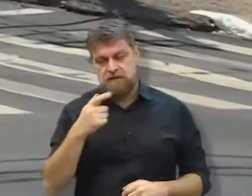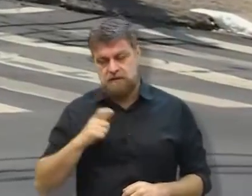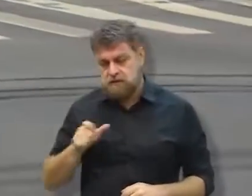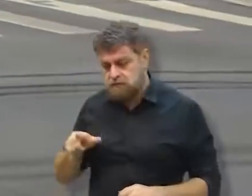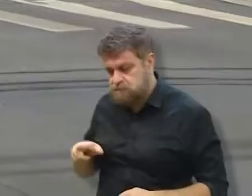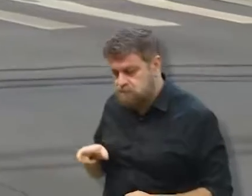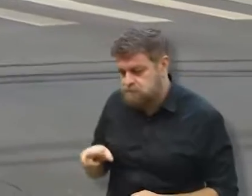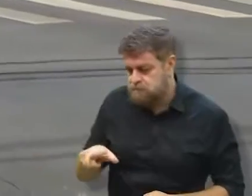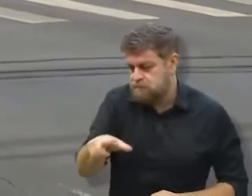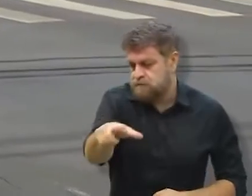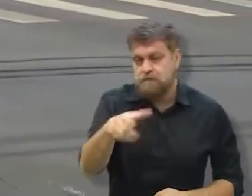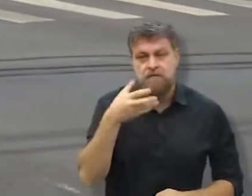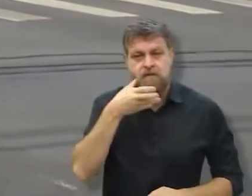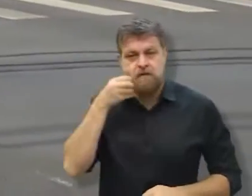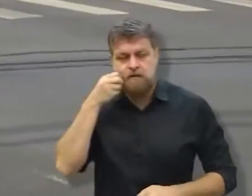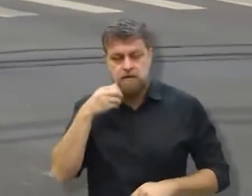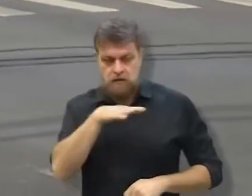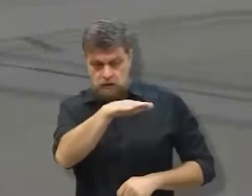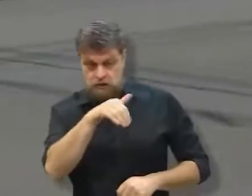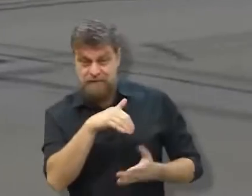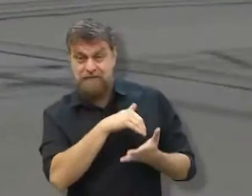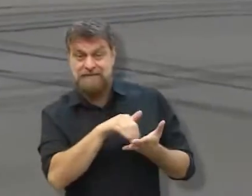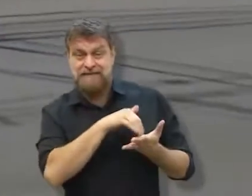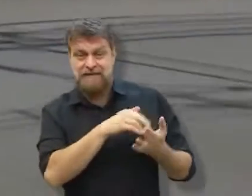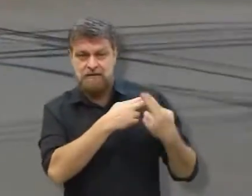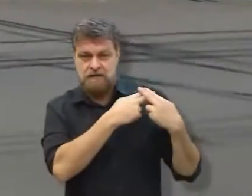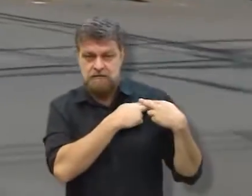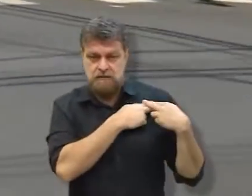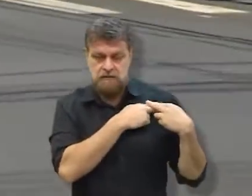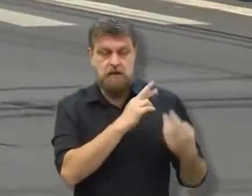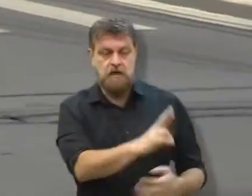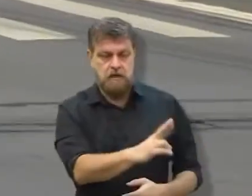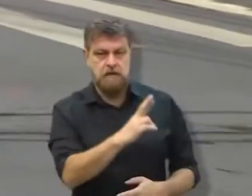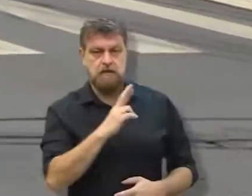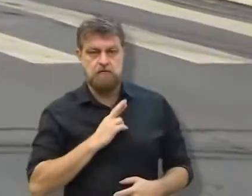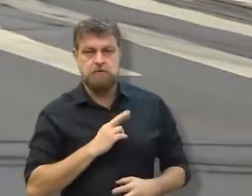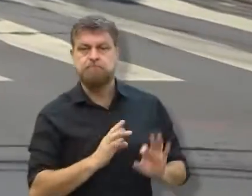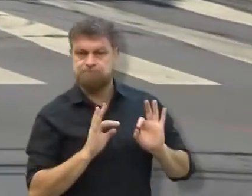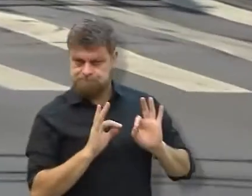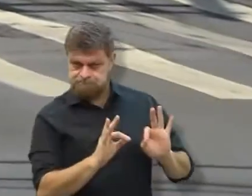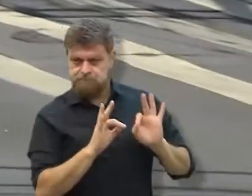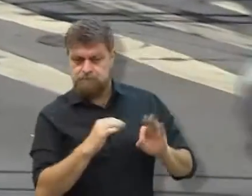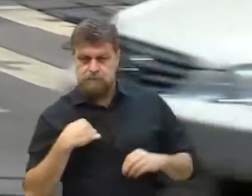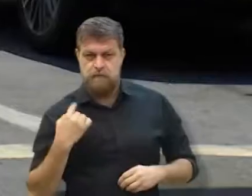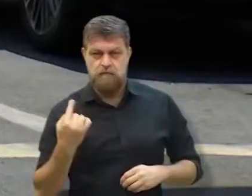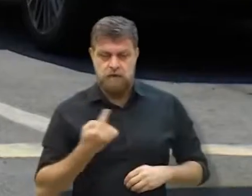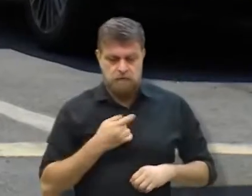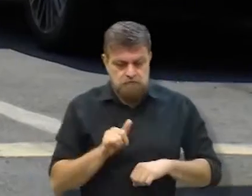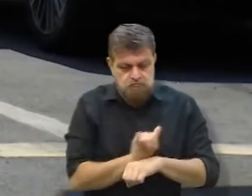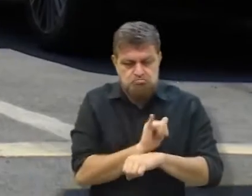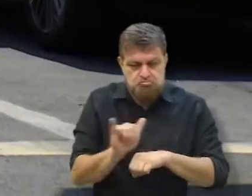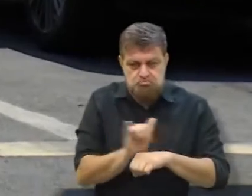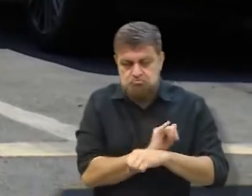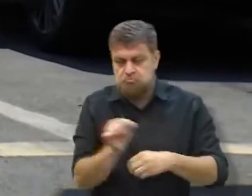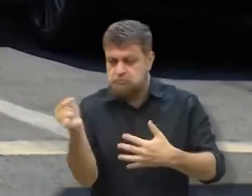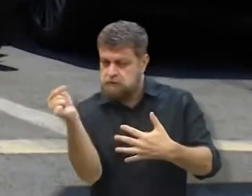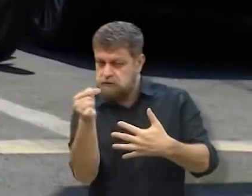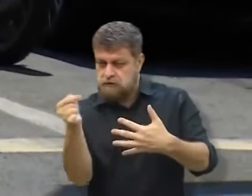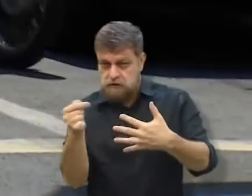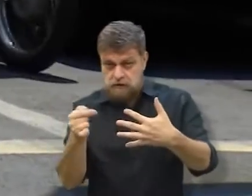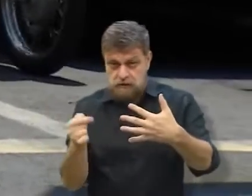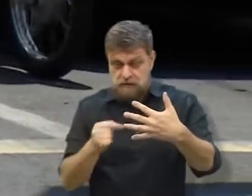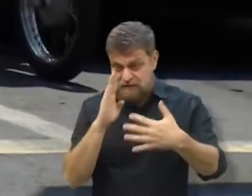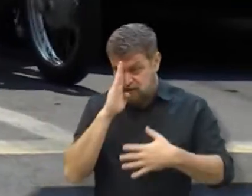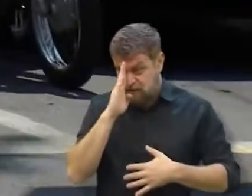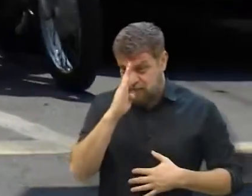cidade de Campinas. Já conversamos também com o secretário, ele sinalizou positivamente. Nós também traçamos os